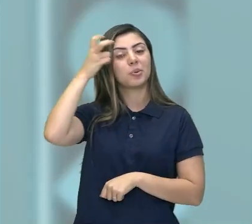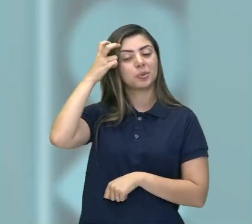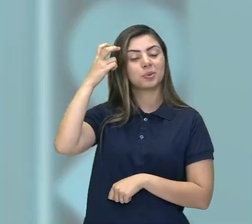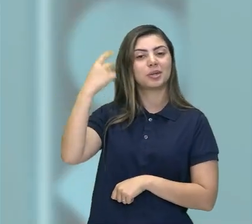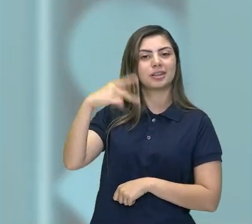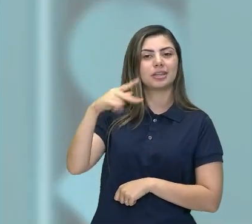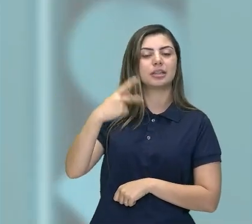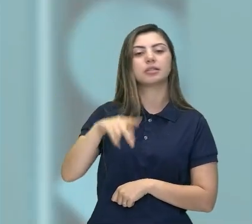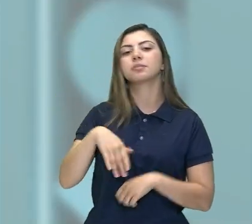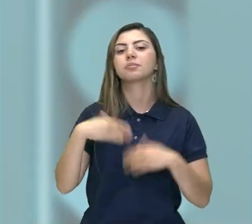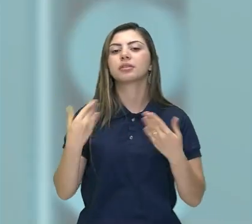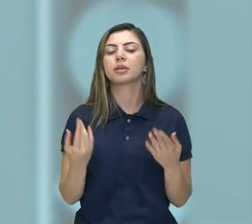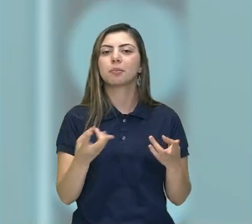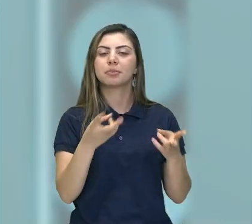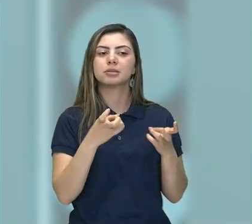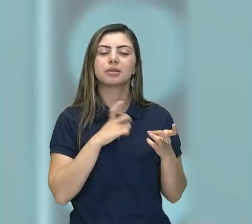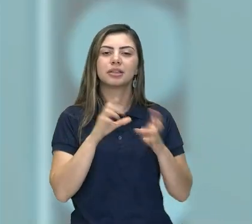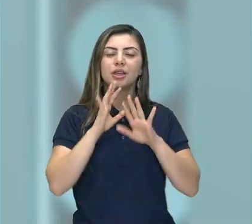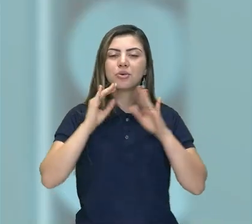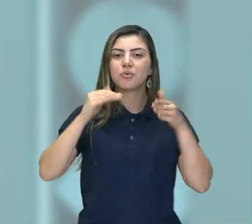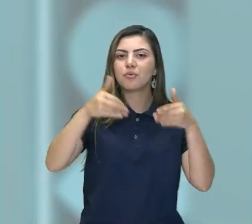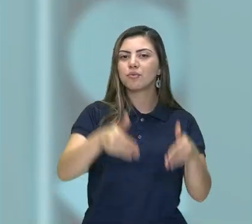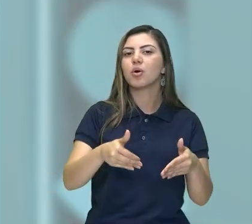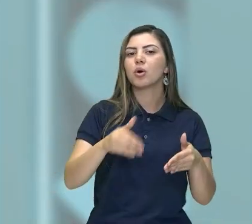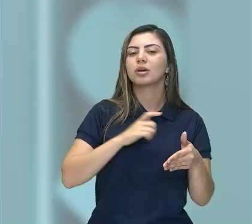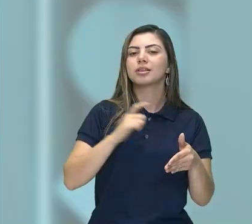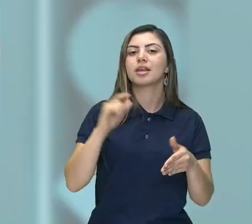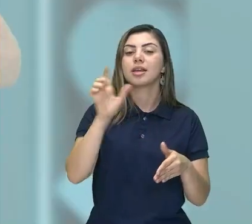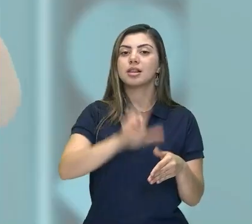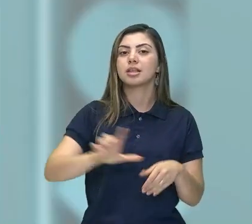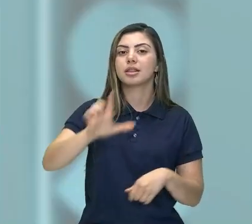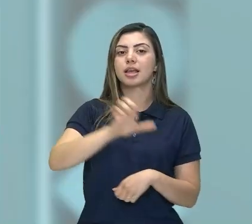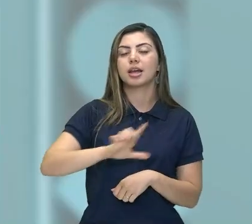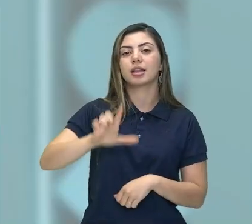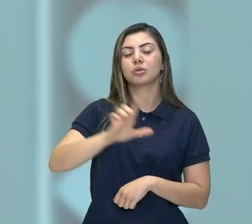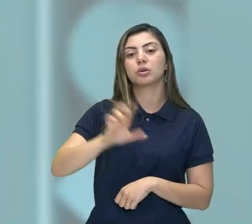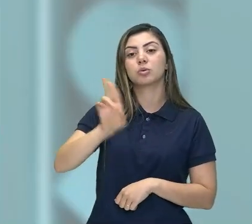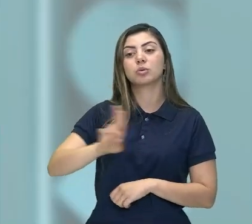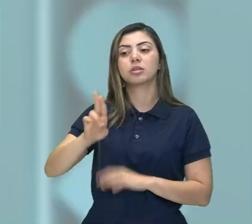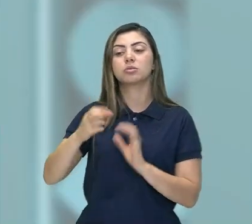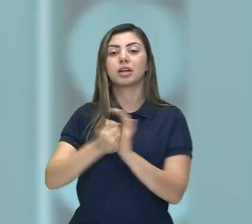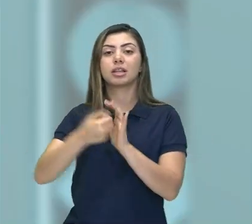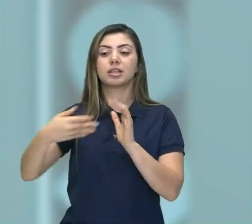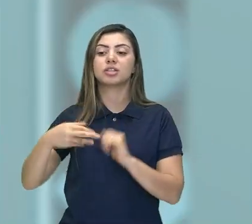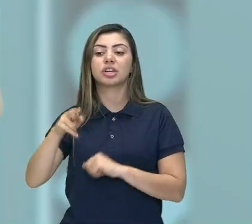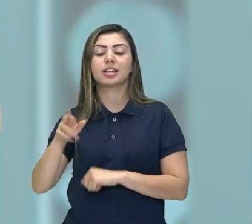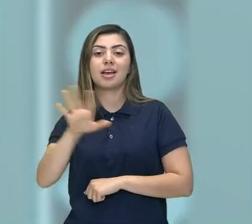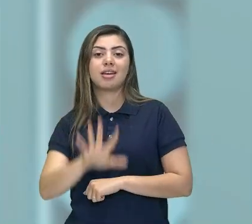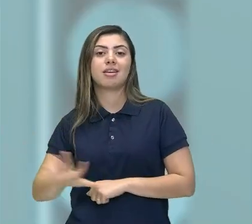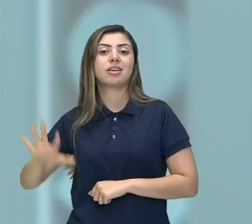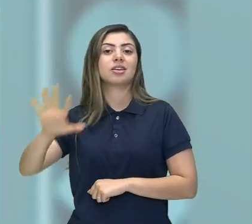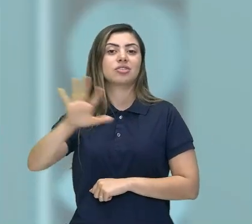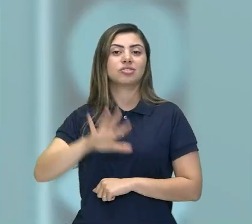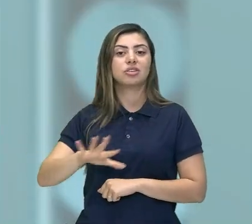partir do momento que eu tenho esse foco, eu quero fazer uma literatura a partir de determinada região, trazendo as